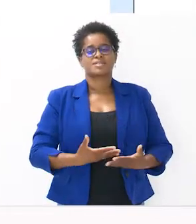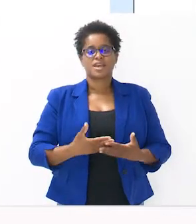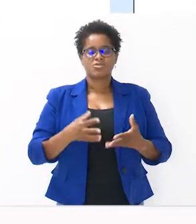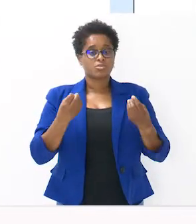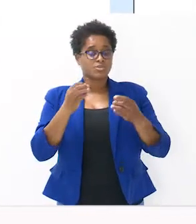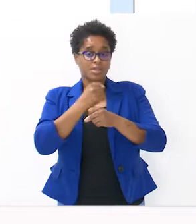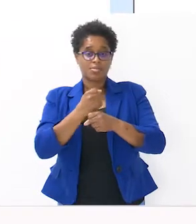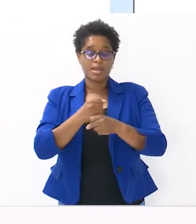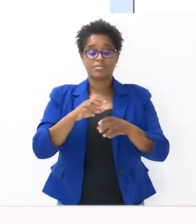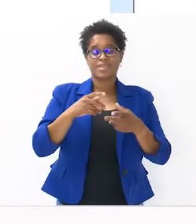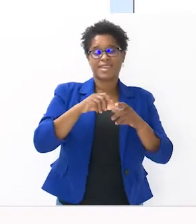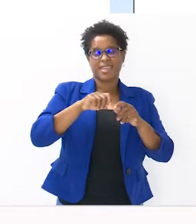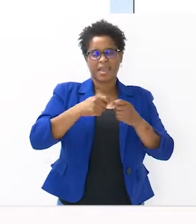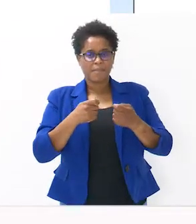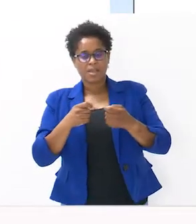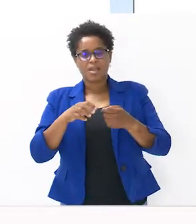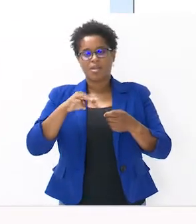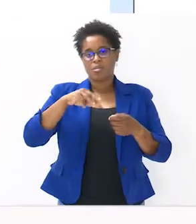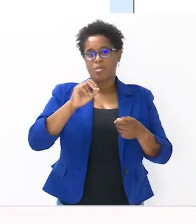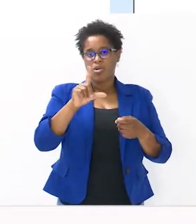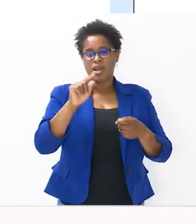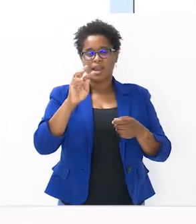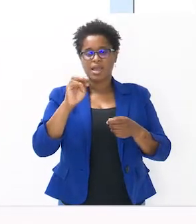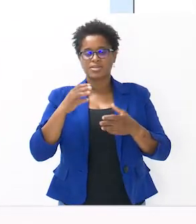Quebreira, moleza do corpo.